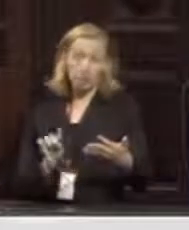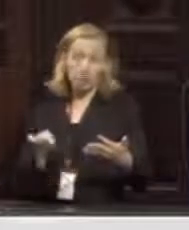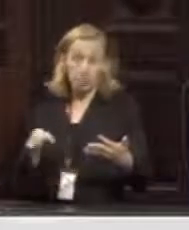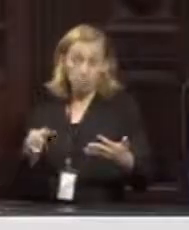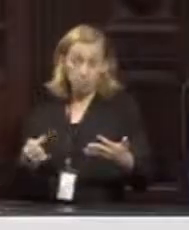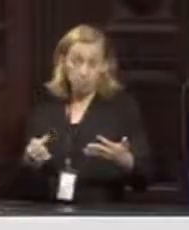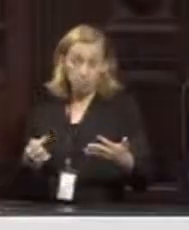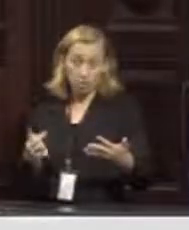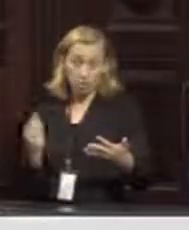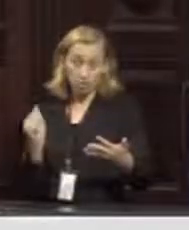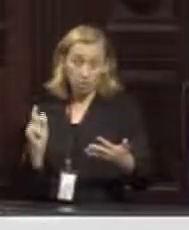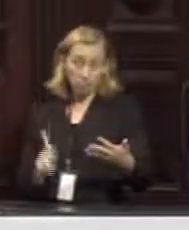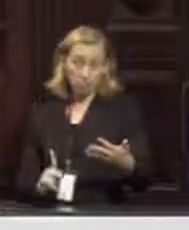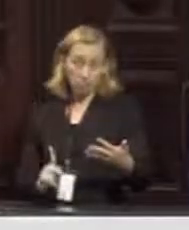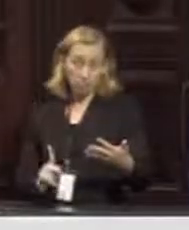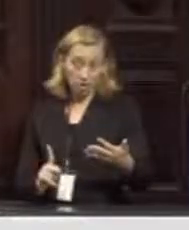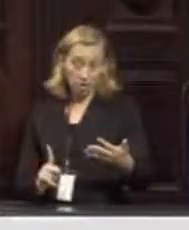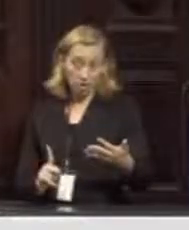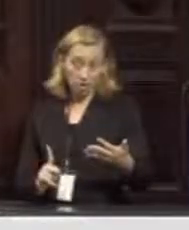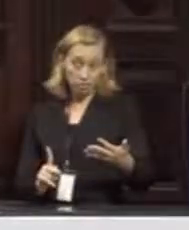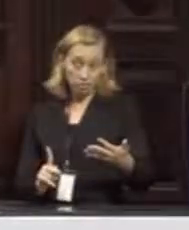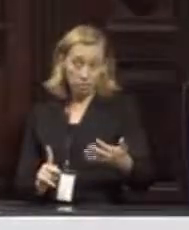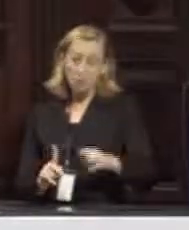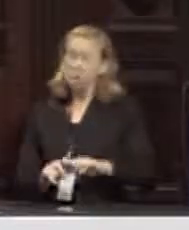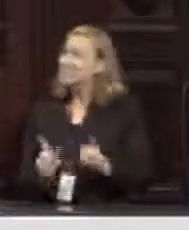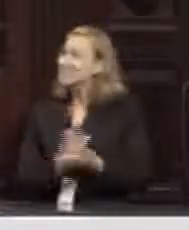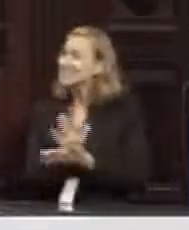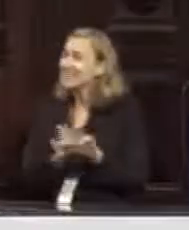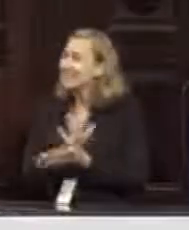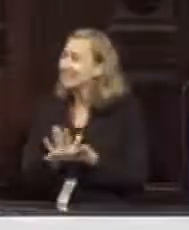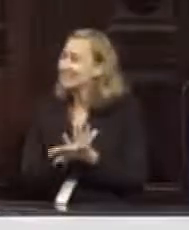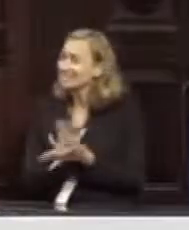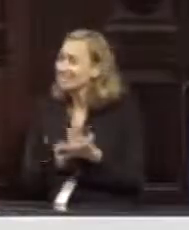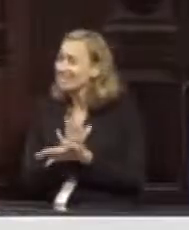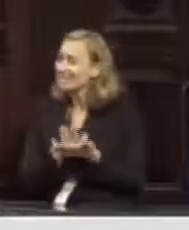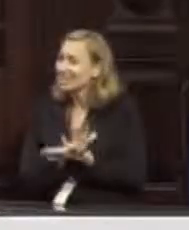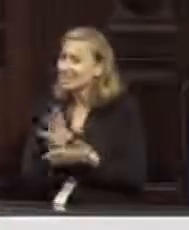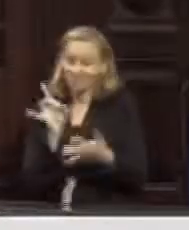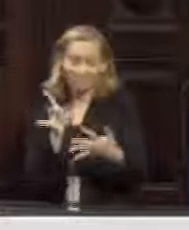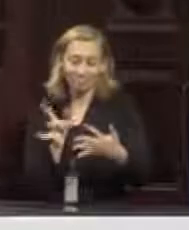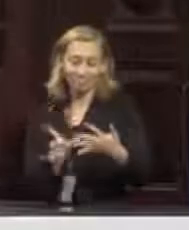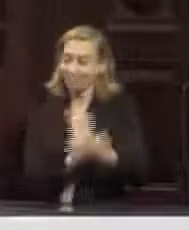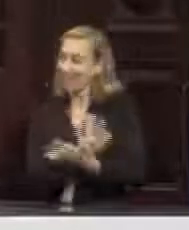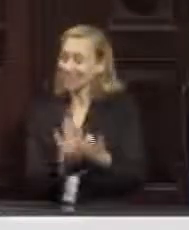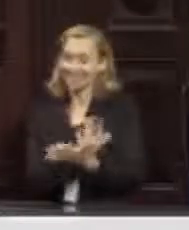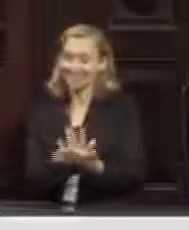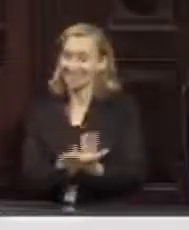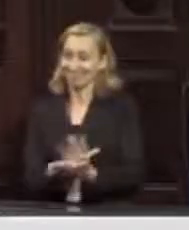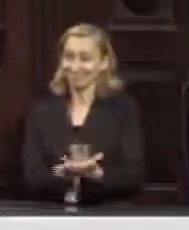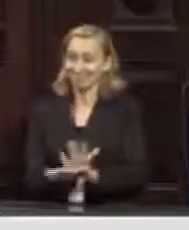reestruturação administrativa. Nada disto está sendo apresentado para nós.